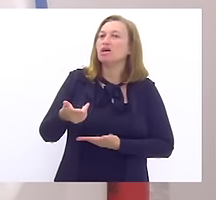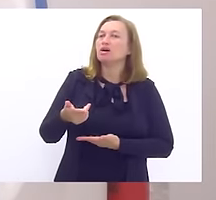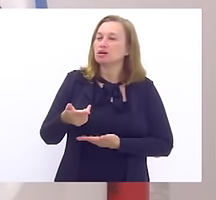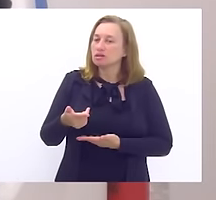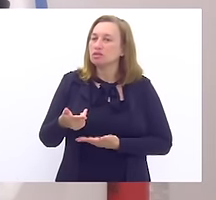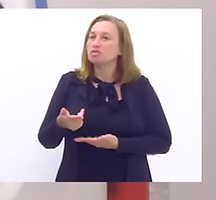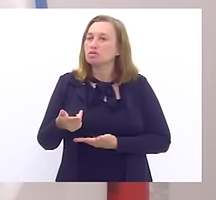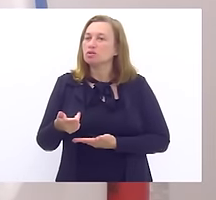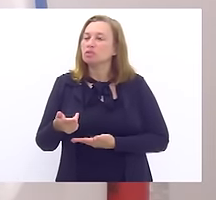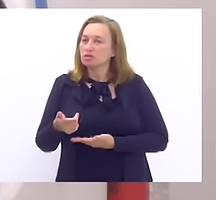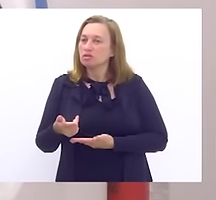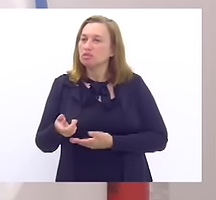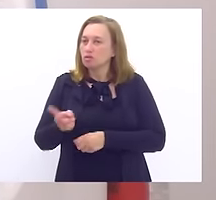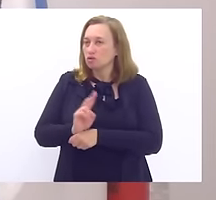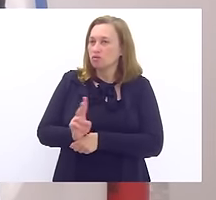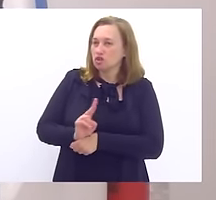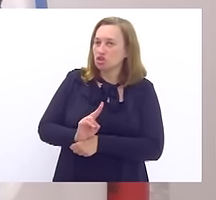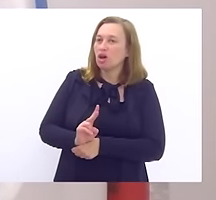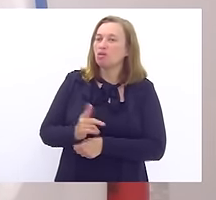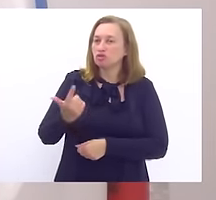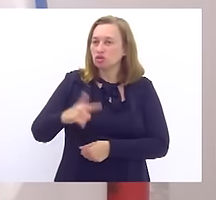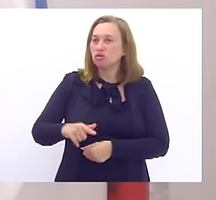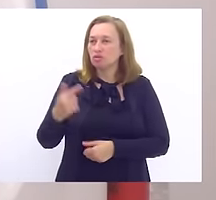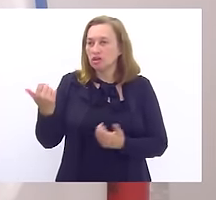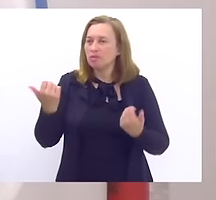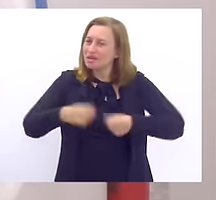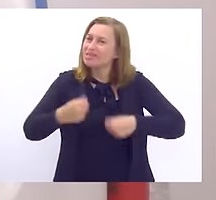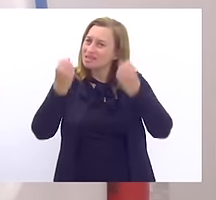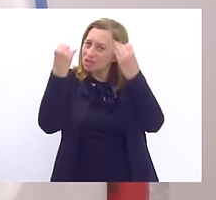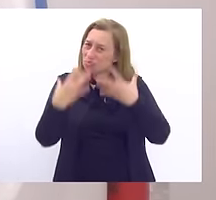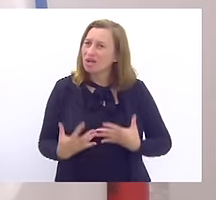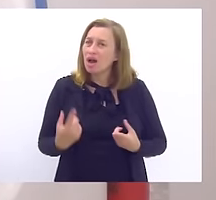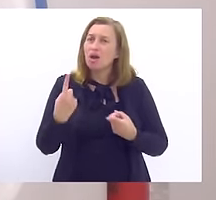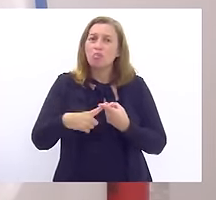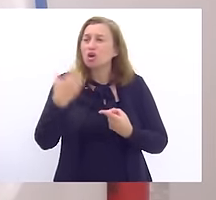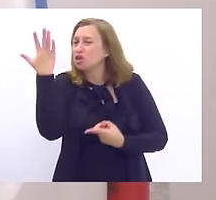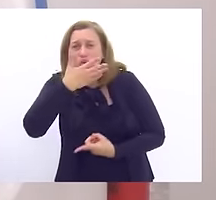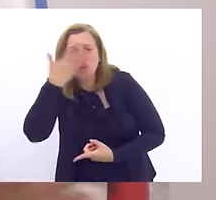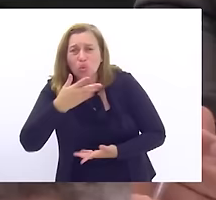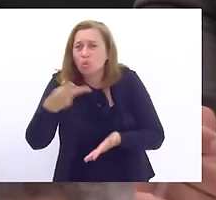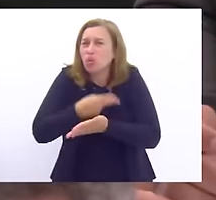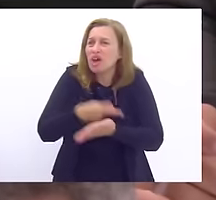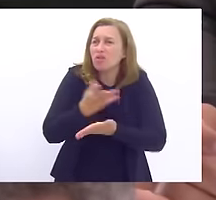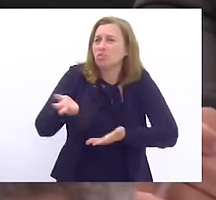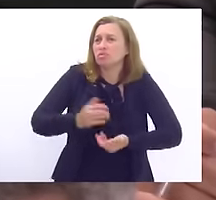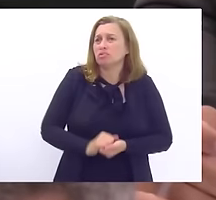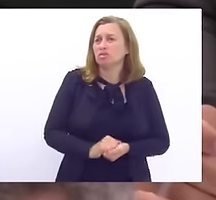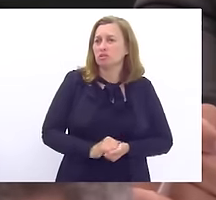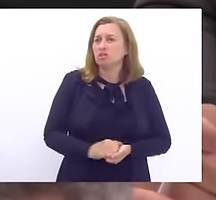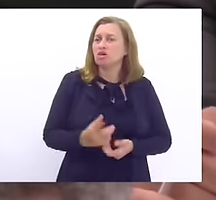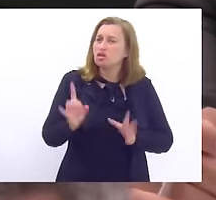próxima sessão ele está presente que ele precisa explicar porque que ele não enxergou tantas irregularidades